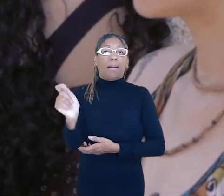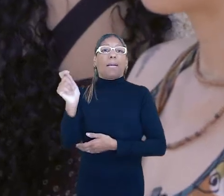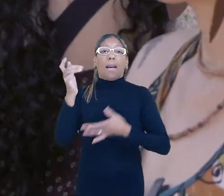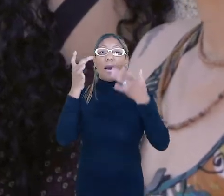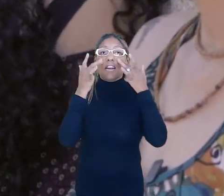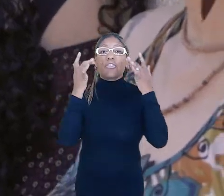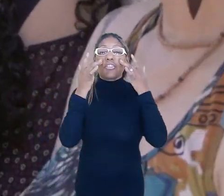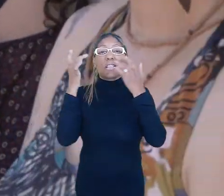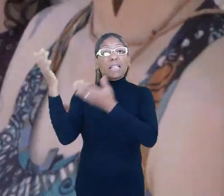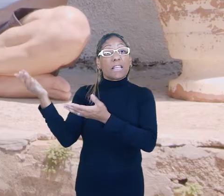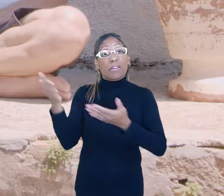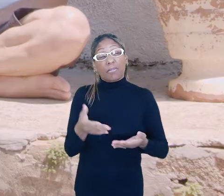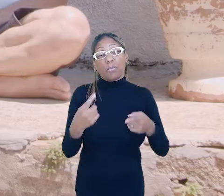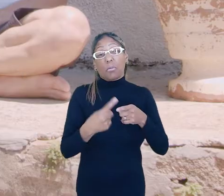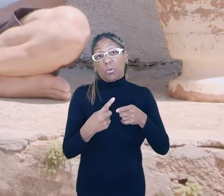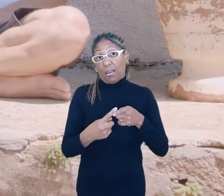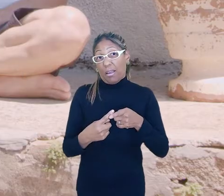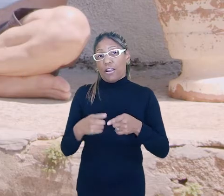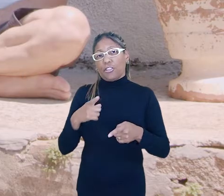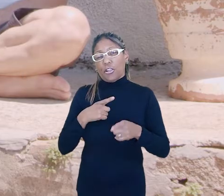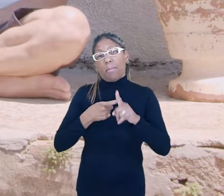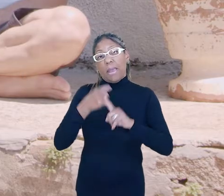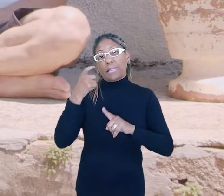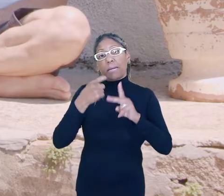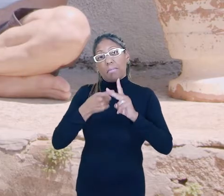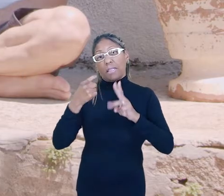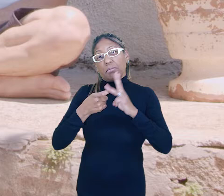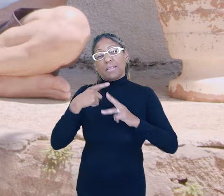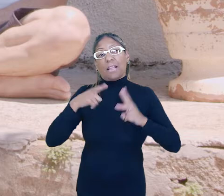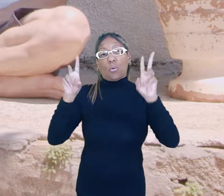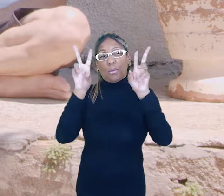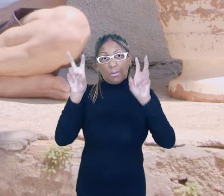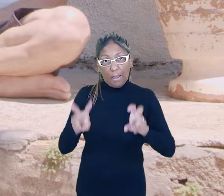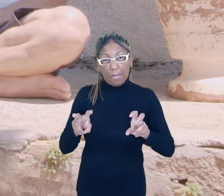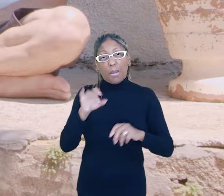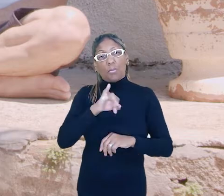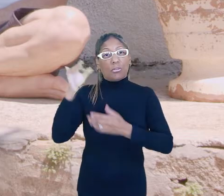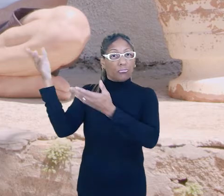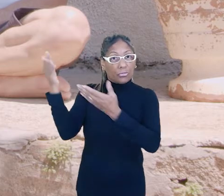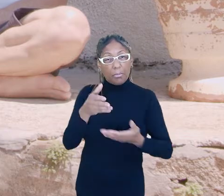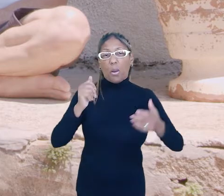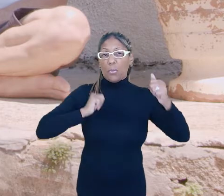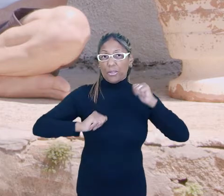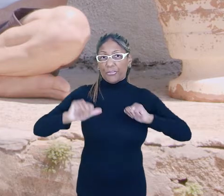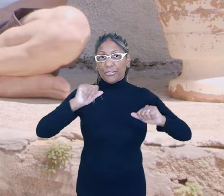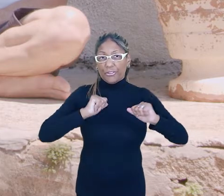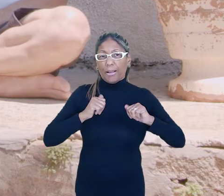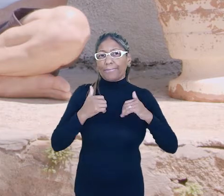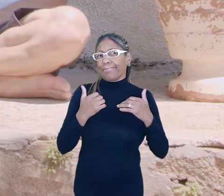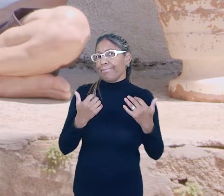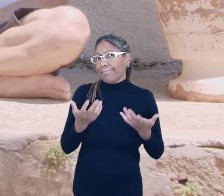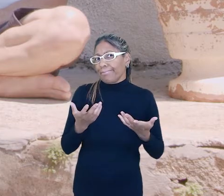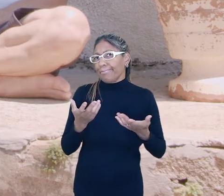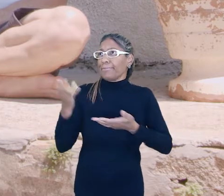pagar esses artistas de fora. Porque como nós temos, cada mês nós temos um tema, a gente sempre pensa em chamar um artista. E é muito